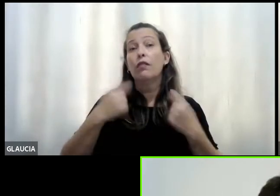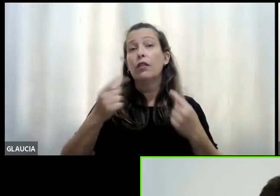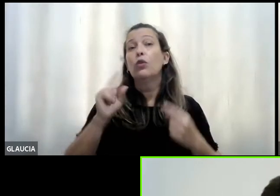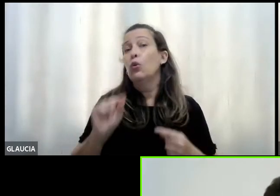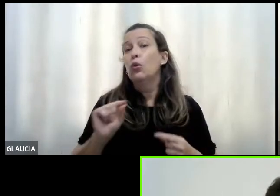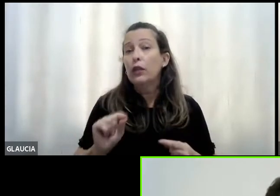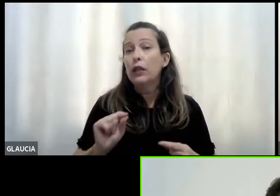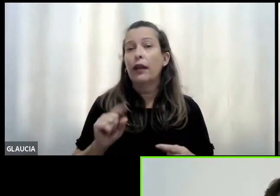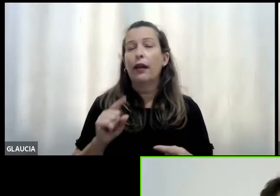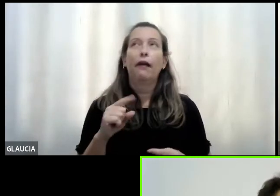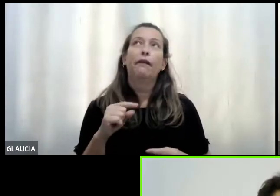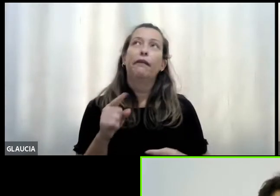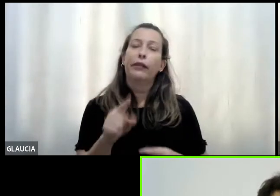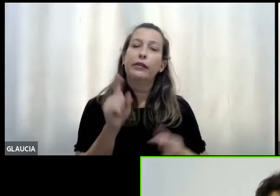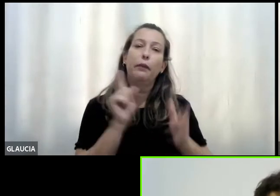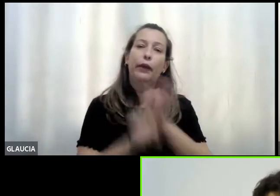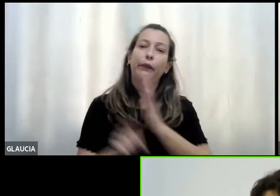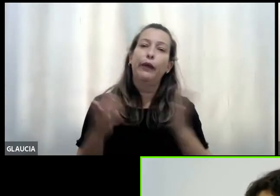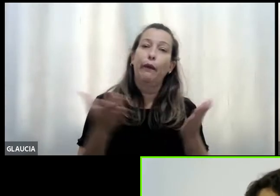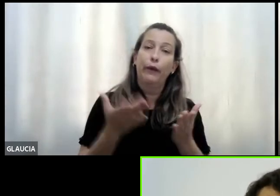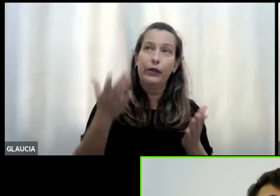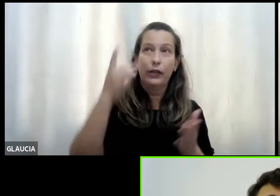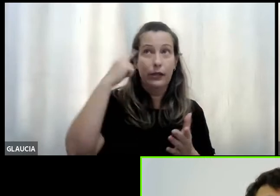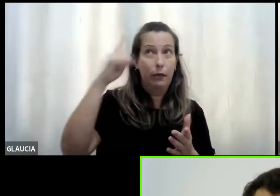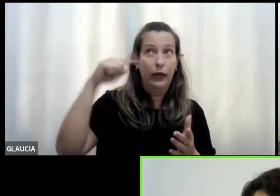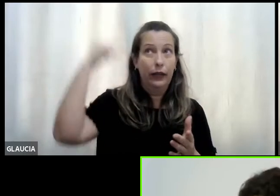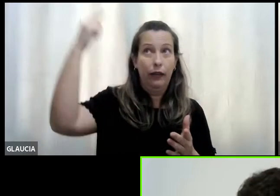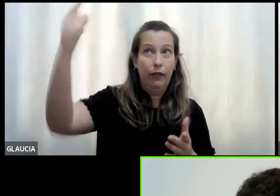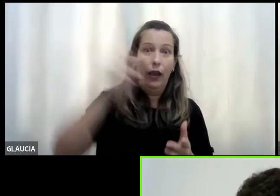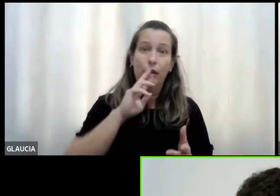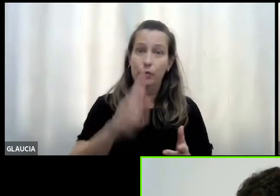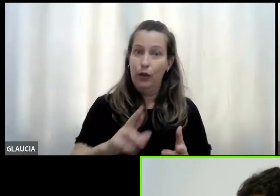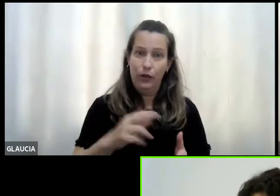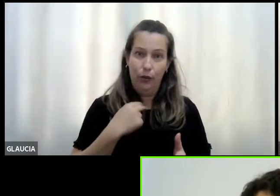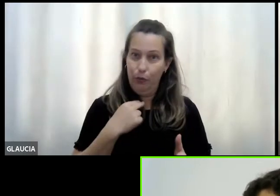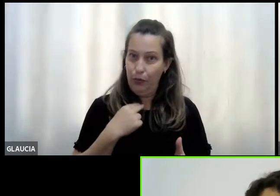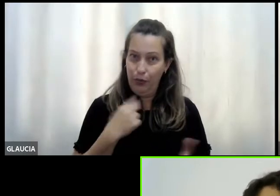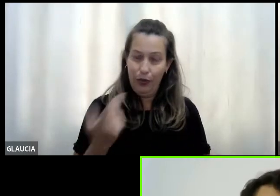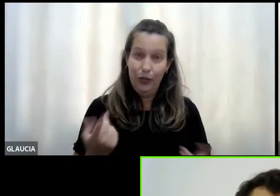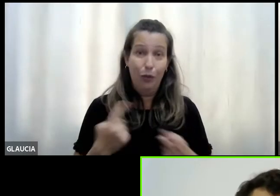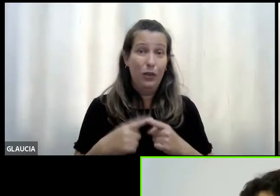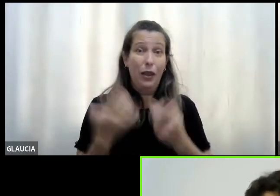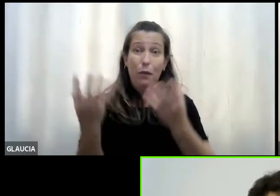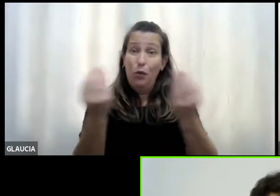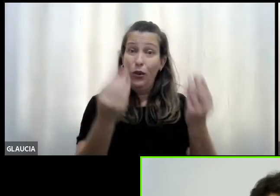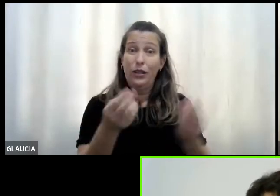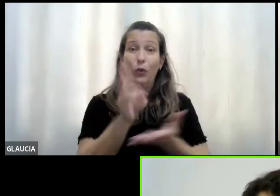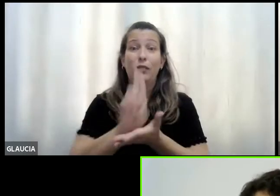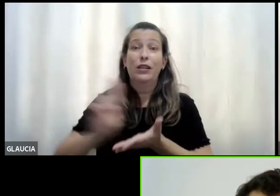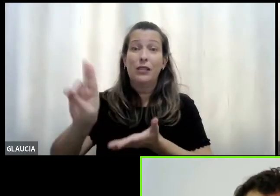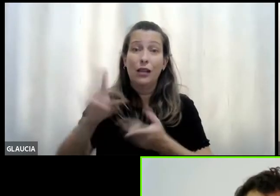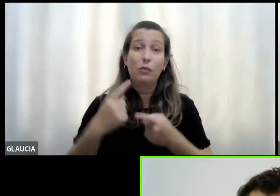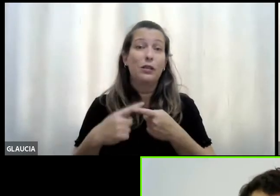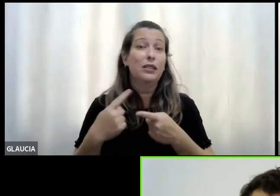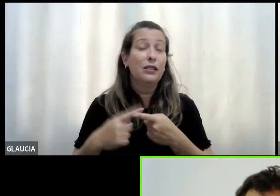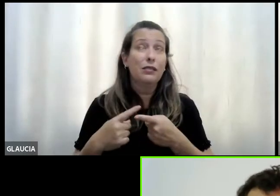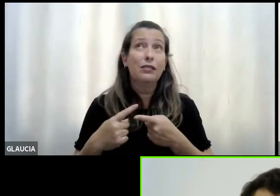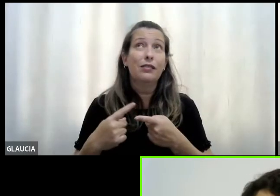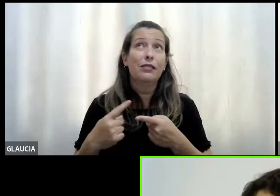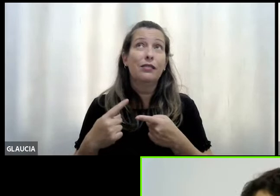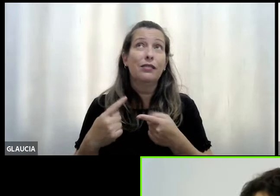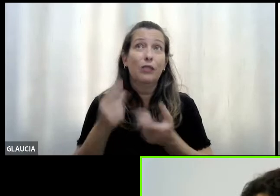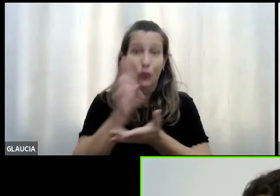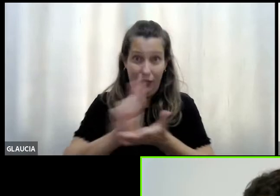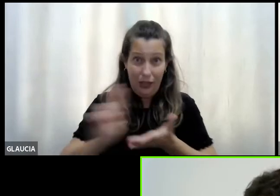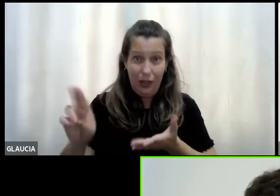Você manda a pergunta hoje, semana que vem tem a resposta. Porque, como são muitas universidades, a gente precisa formar os programas com esses